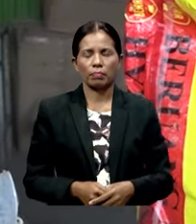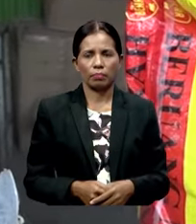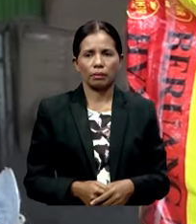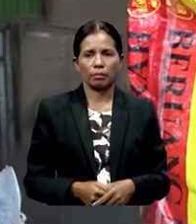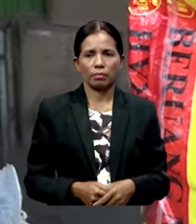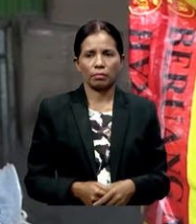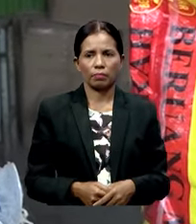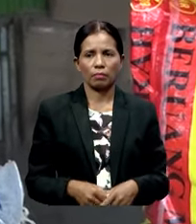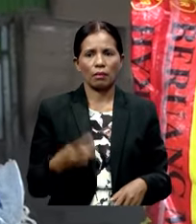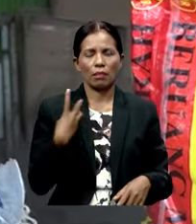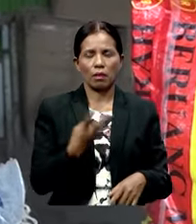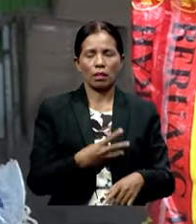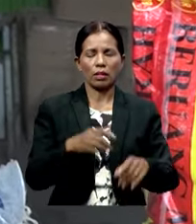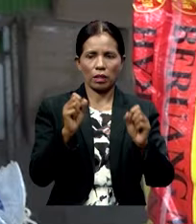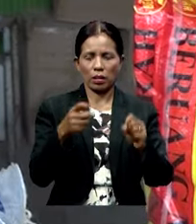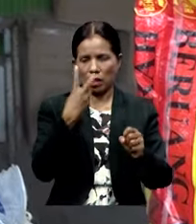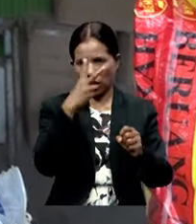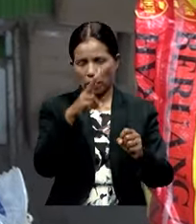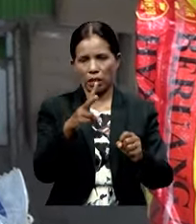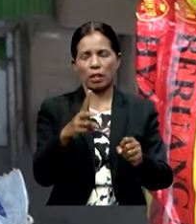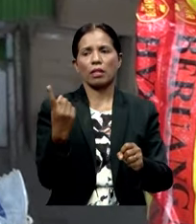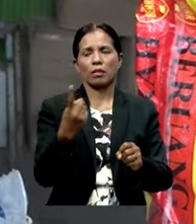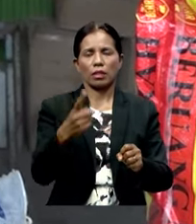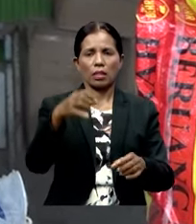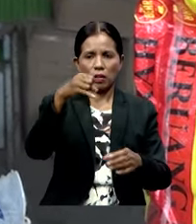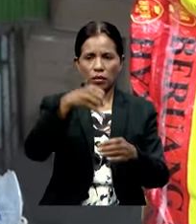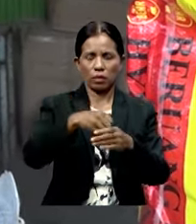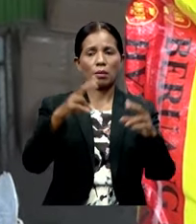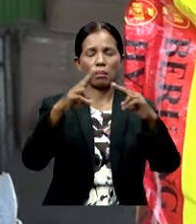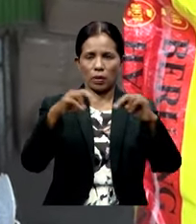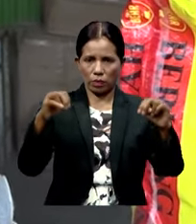Ah. E está considerado a normal, incluímos mantolo,